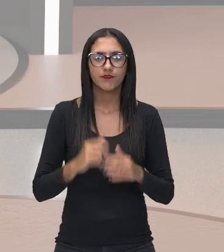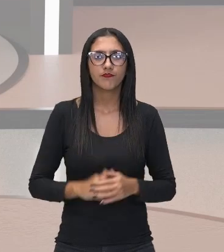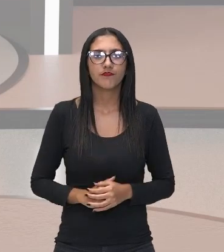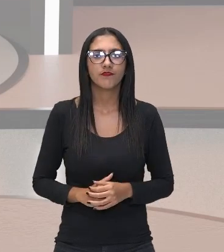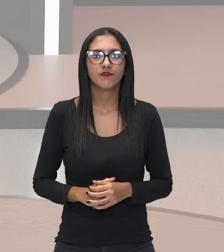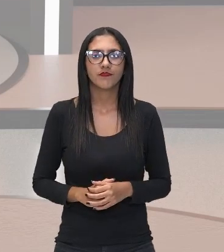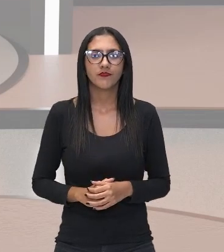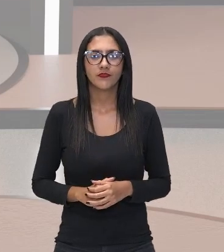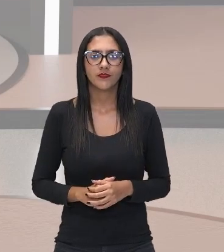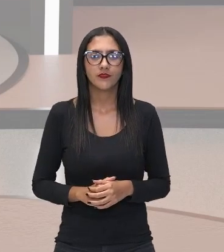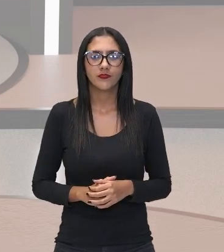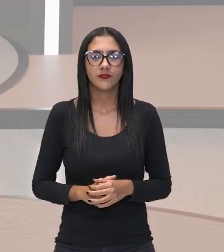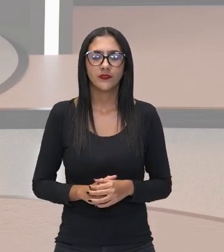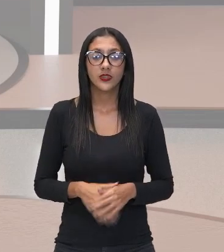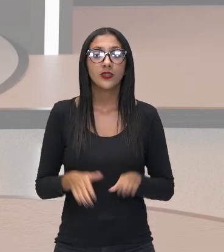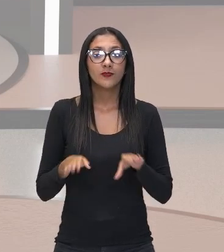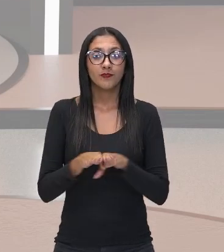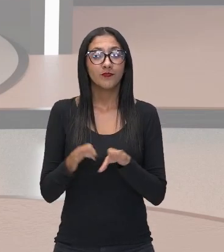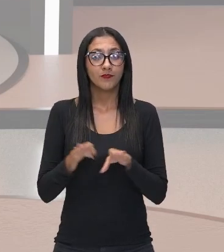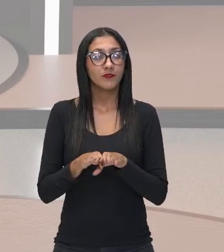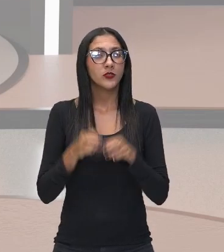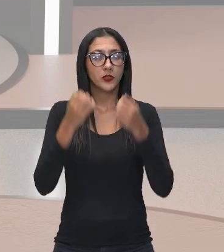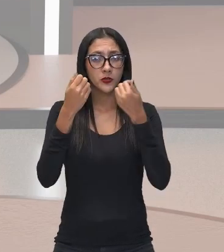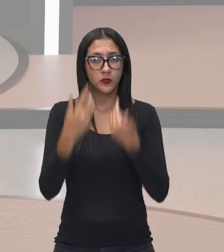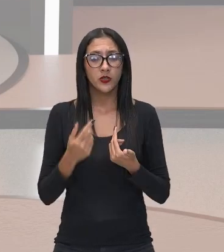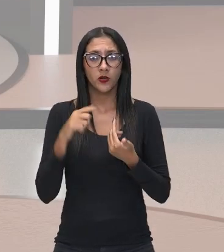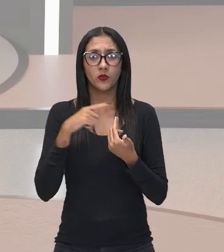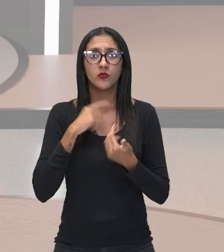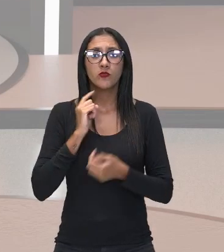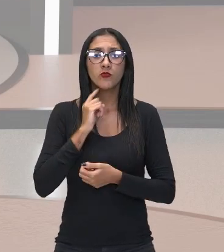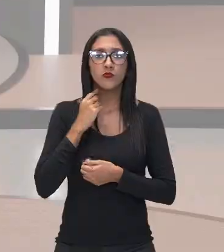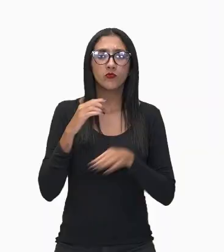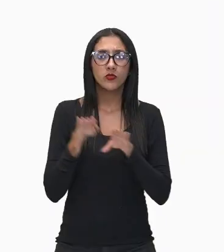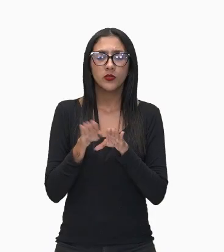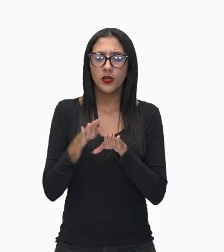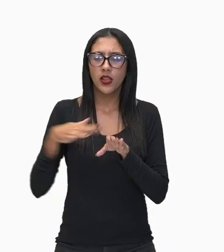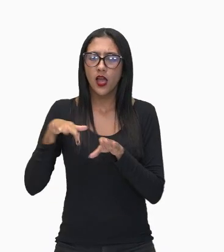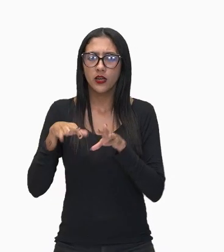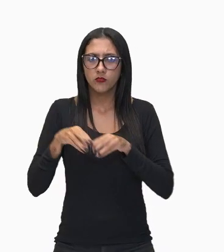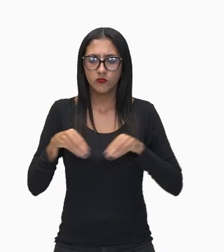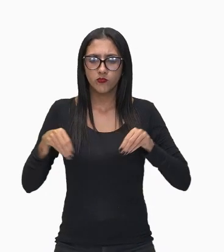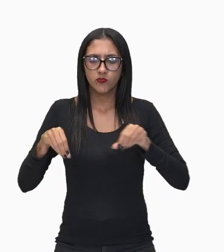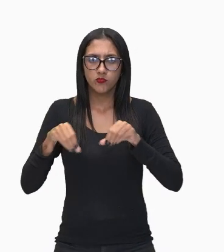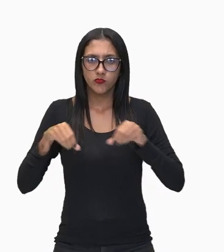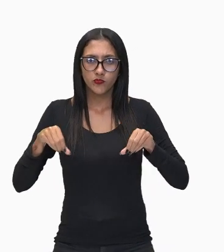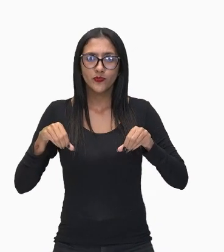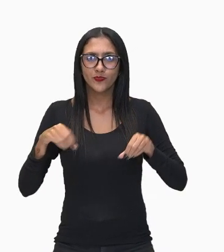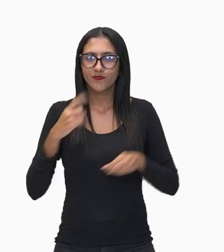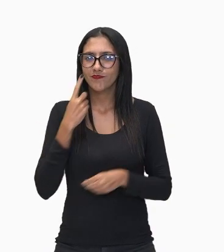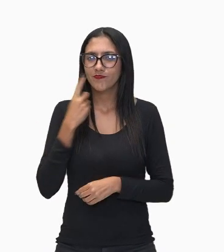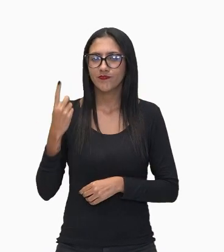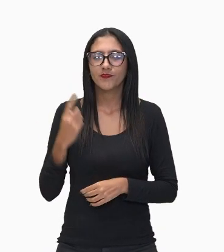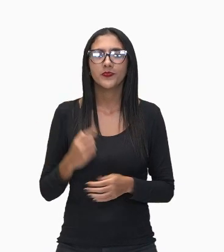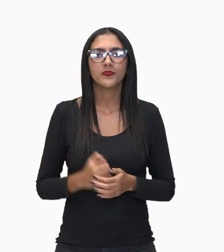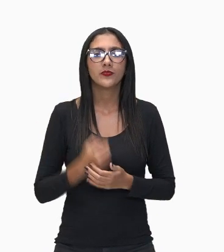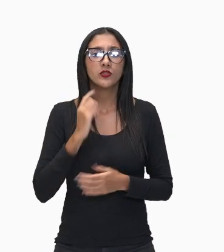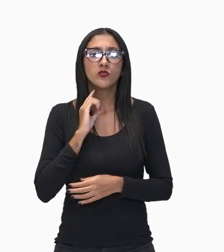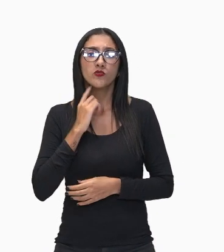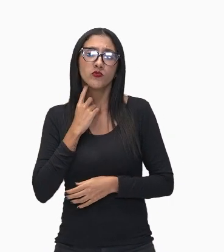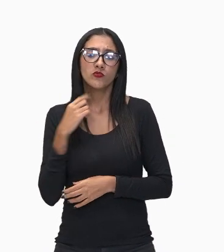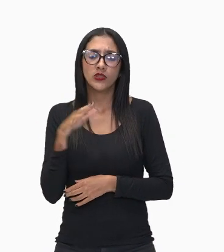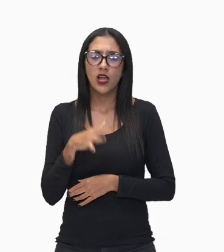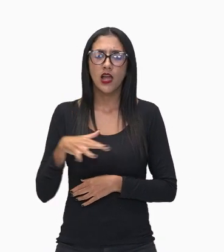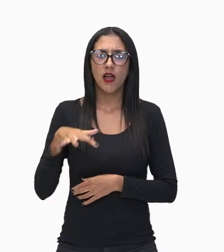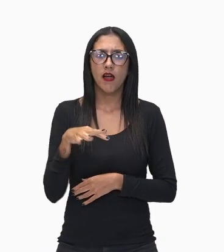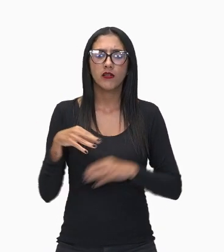falando ainda de poluição, nós vamos falar sobre a poluição dos solos. A poluição dos solos, né, ela está relacionada,